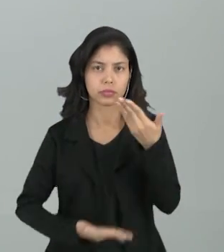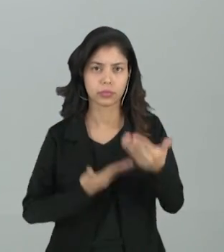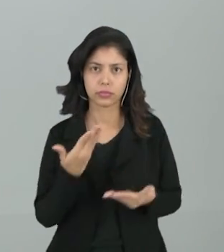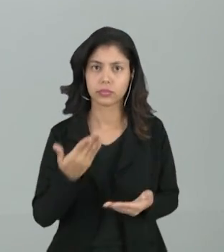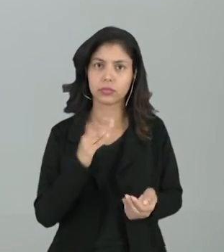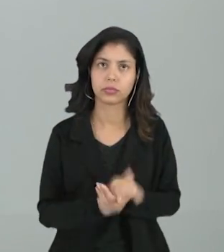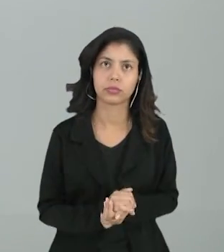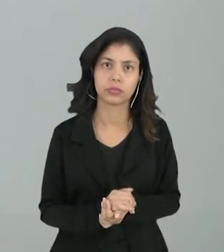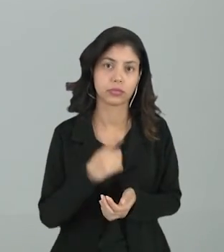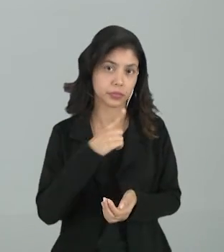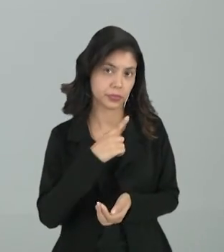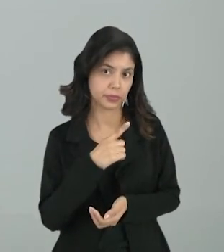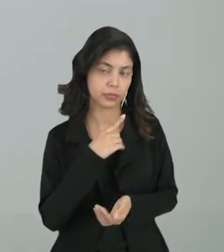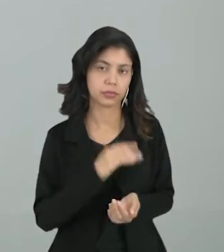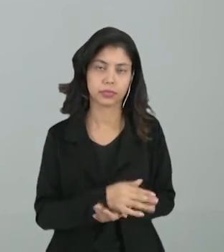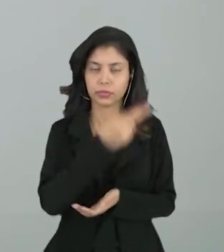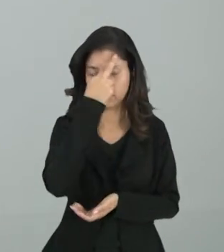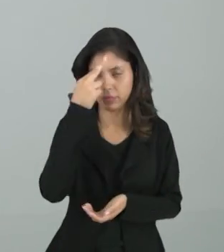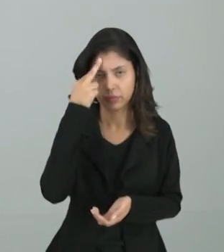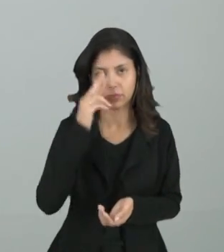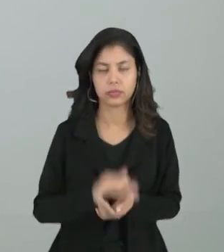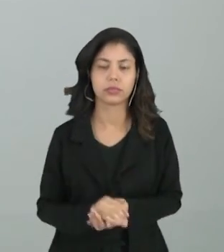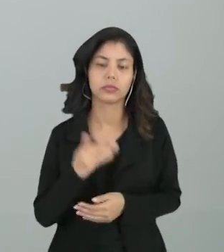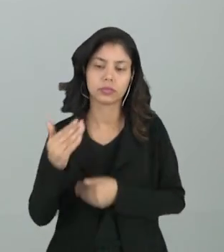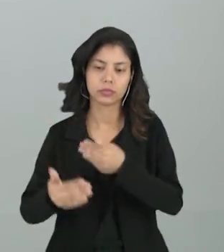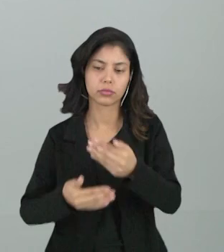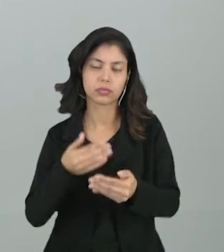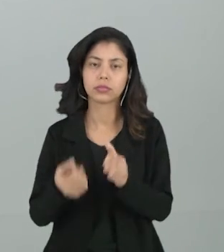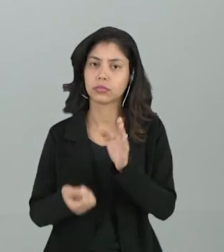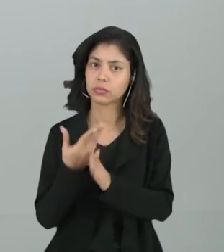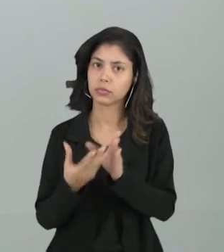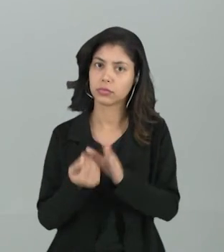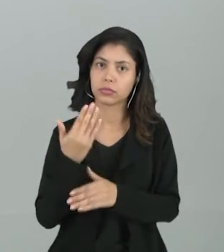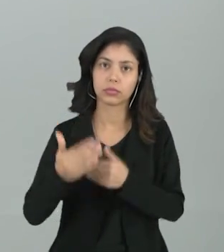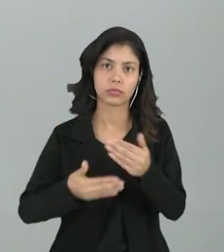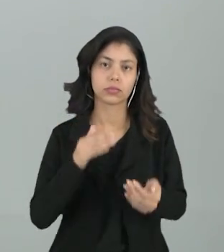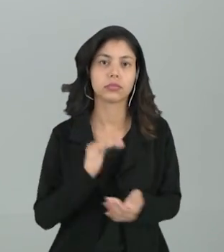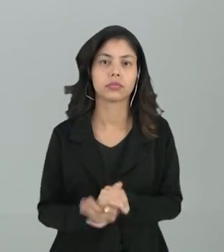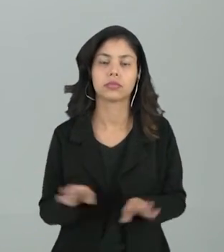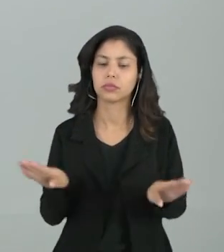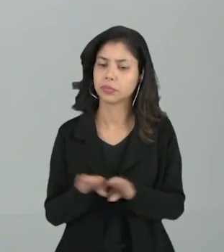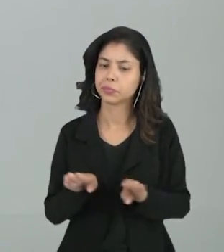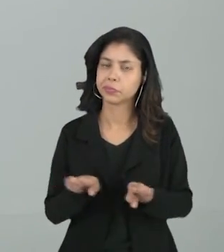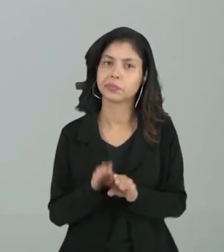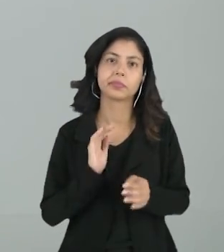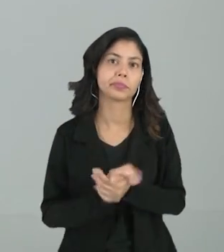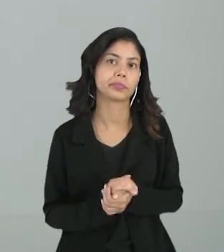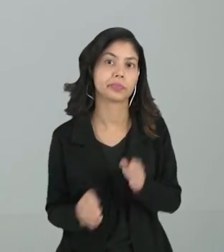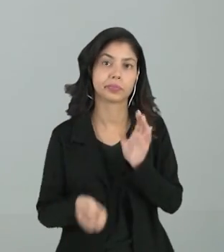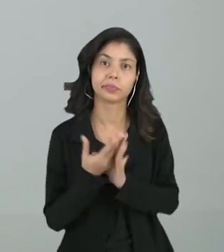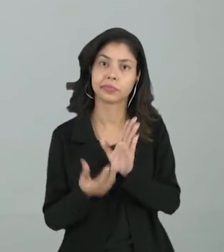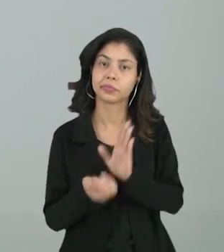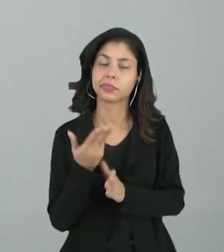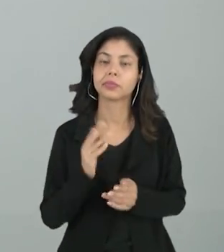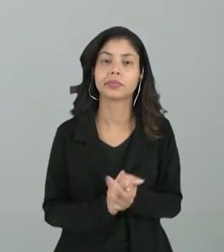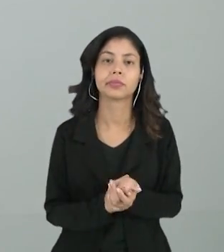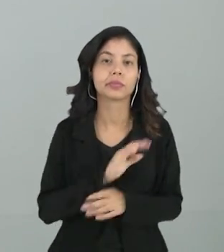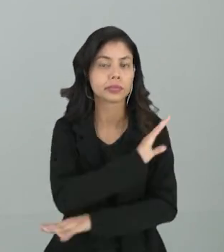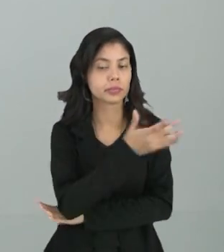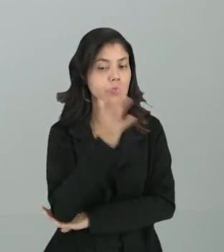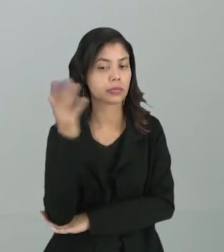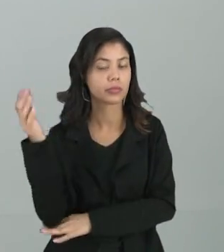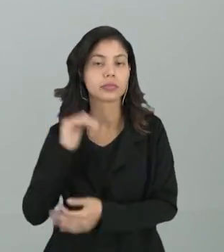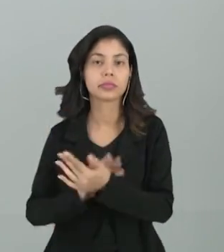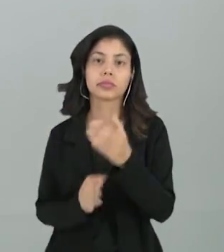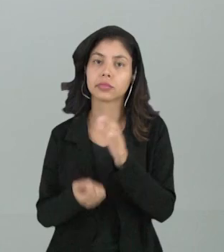relação que se tem da história, do processo de evolução do homem e também essa apropriação, né, da natureza